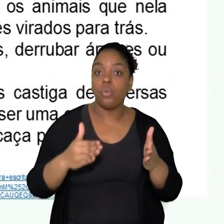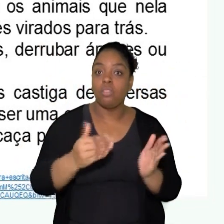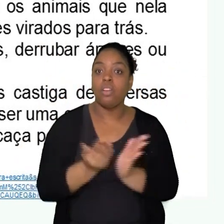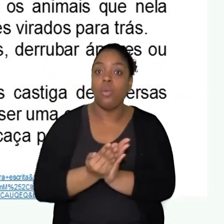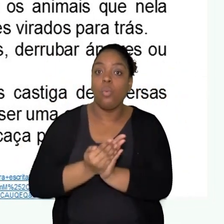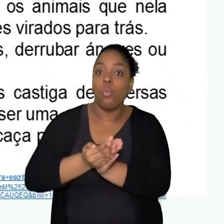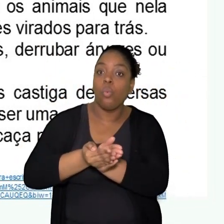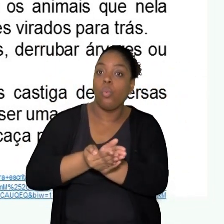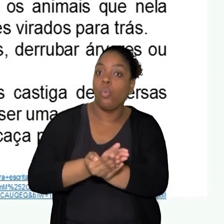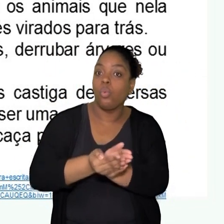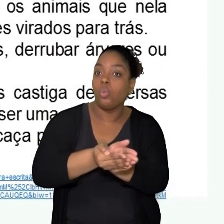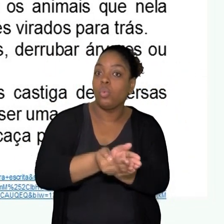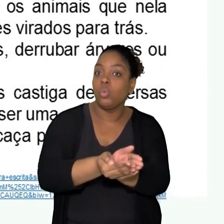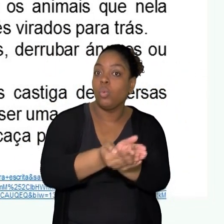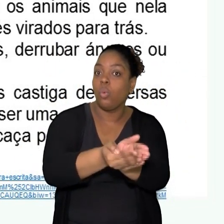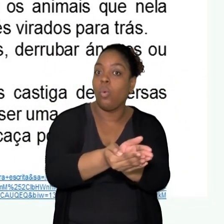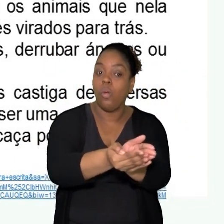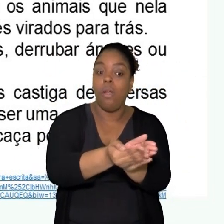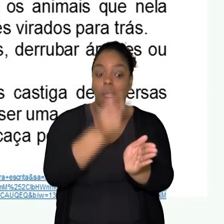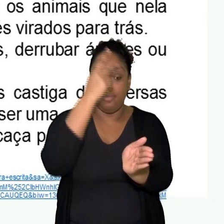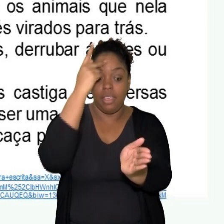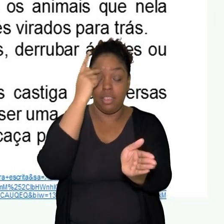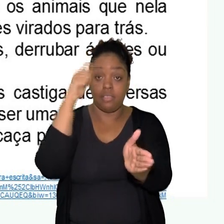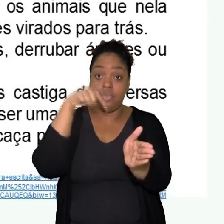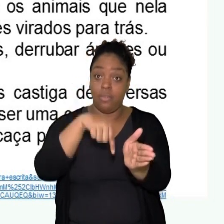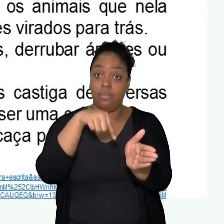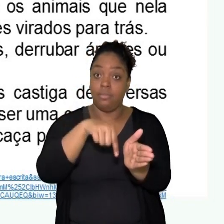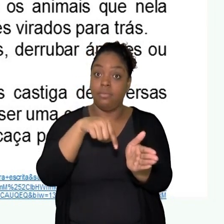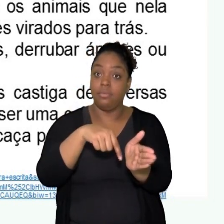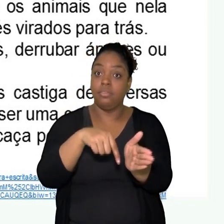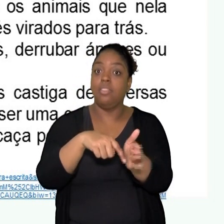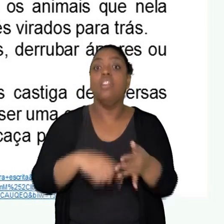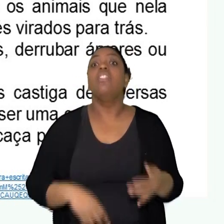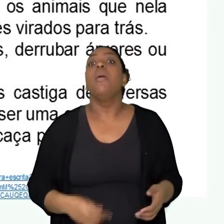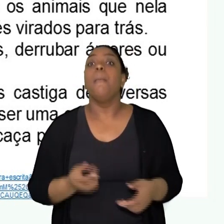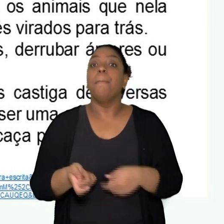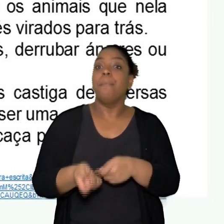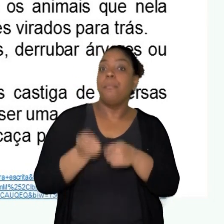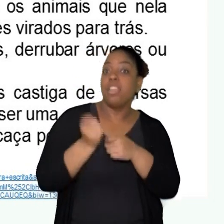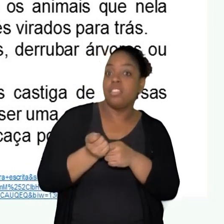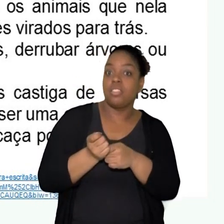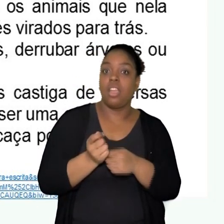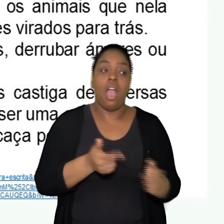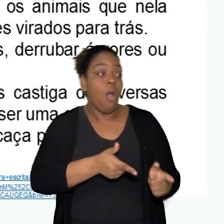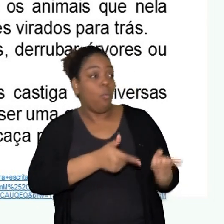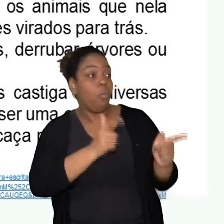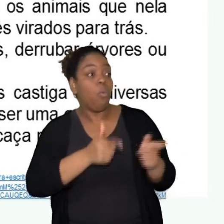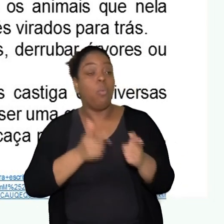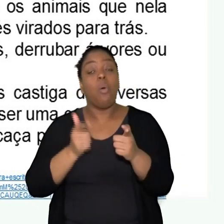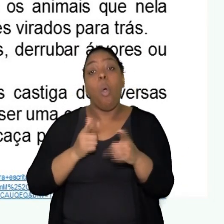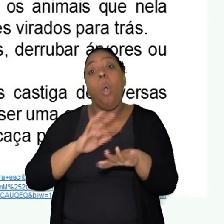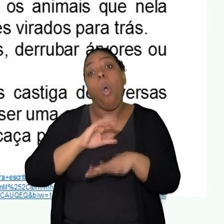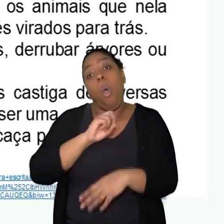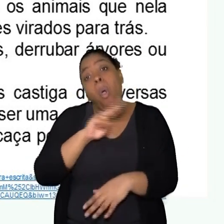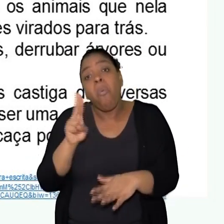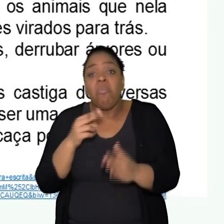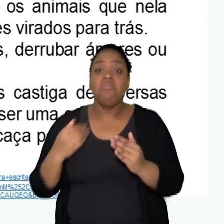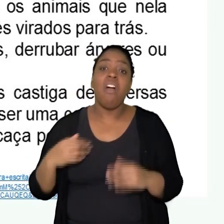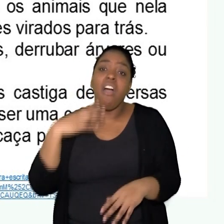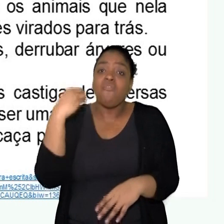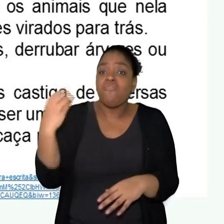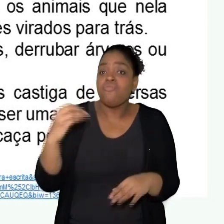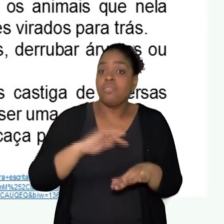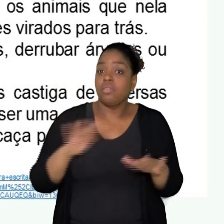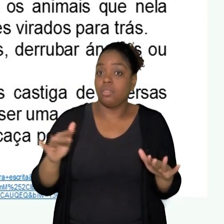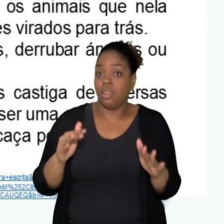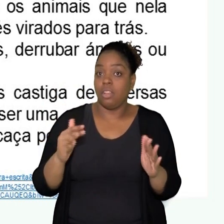canoa segue com seus passageiros. São pescadores, caçadores ou simples viajantes.